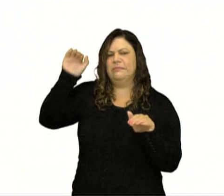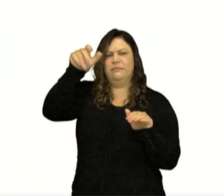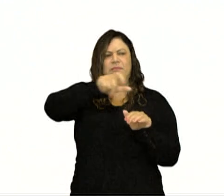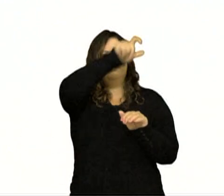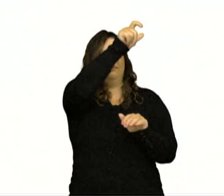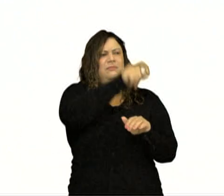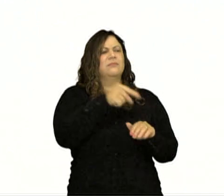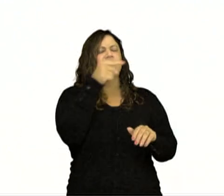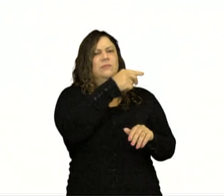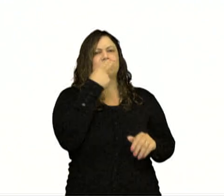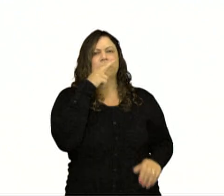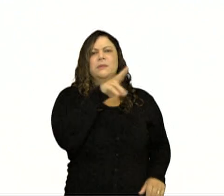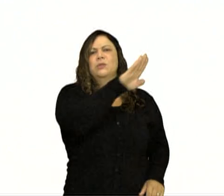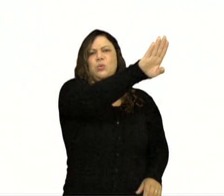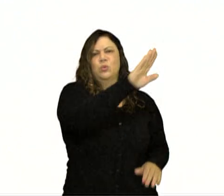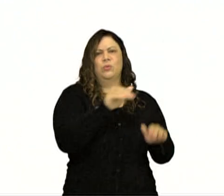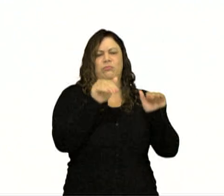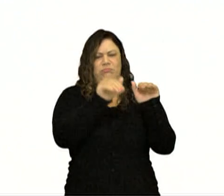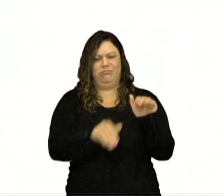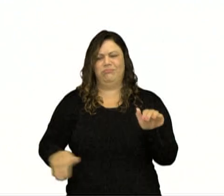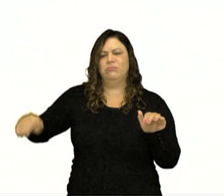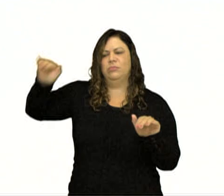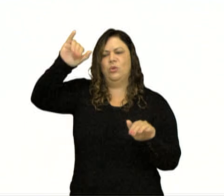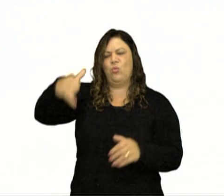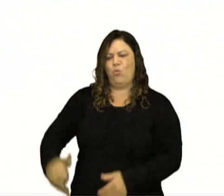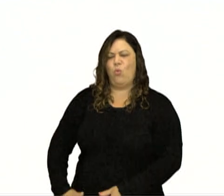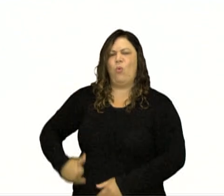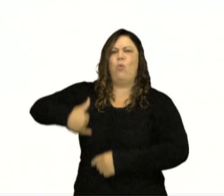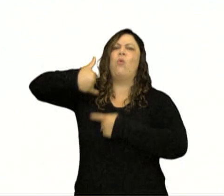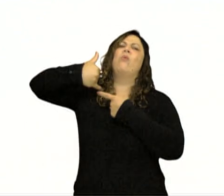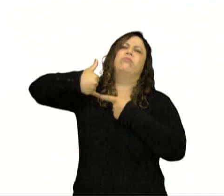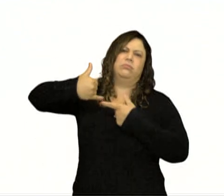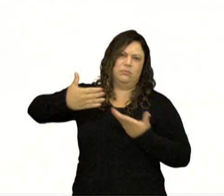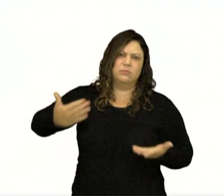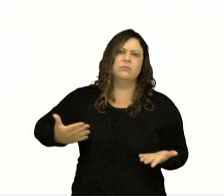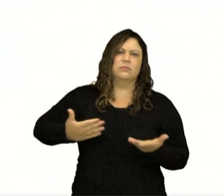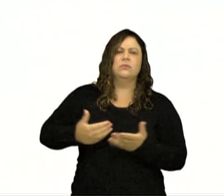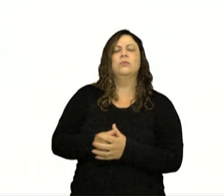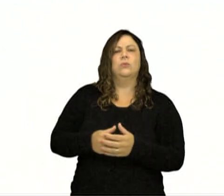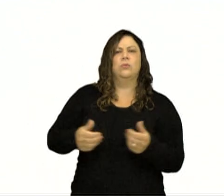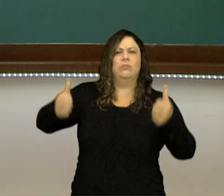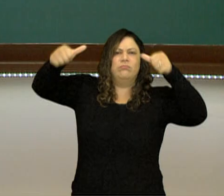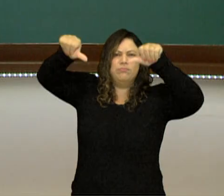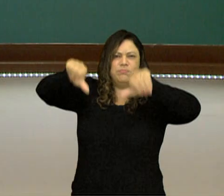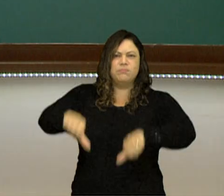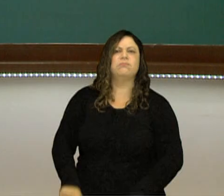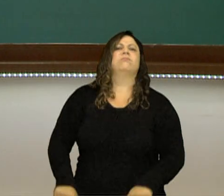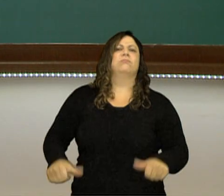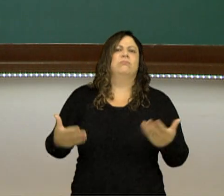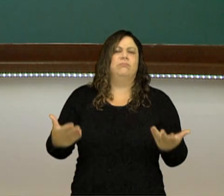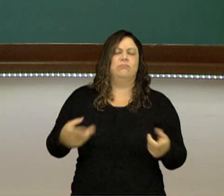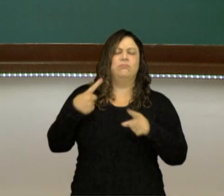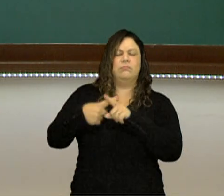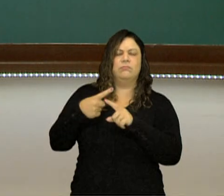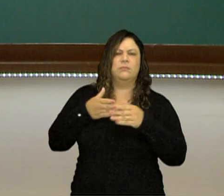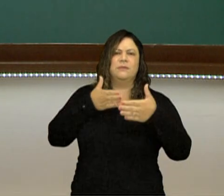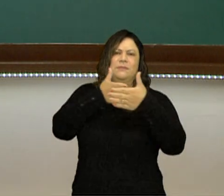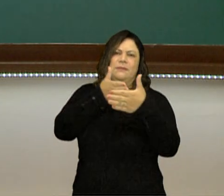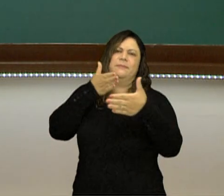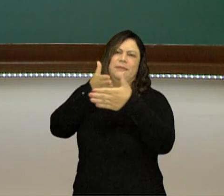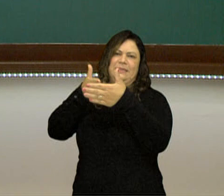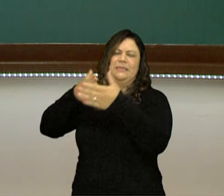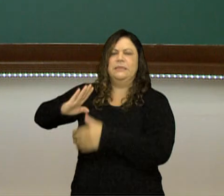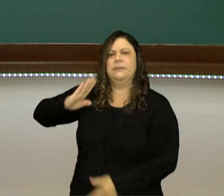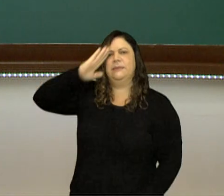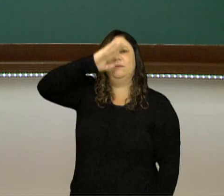um líder para restaurar o orgulho nacional. O orgulho alemão tinha sido duramente atingido, até pela limitação do seu exército, que eles